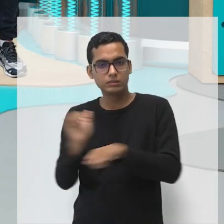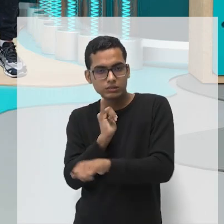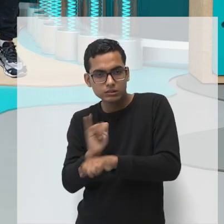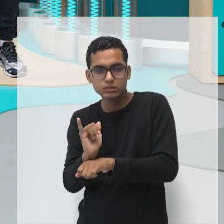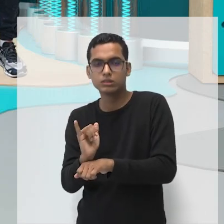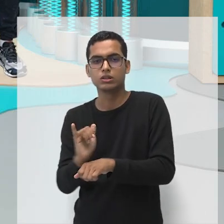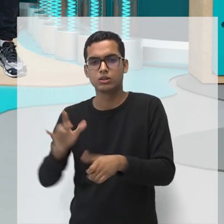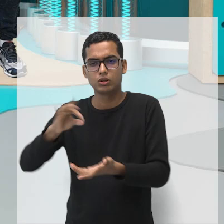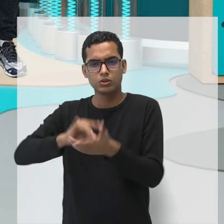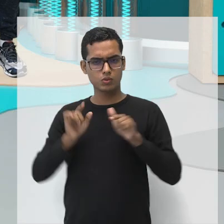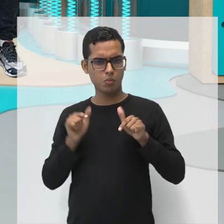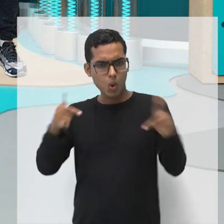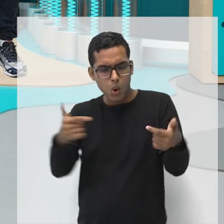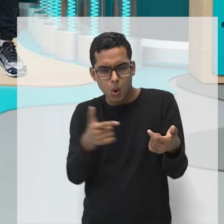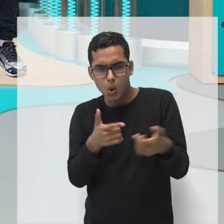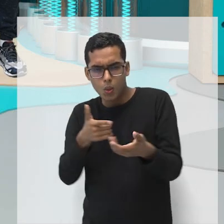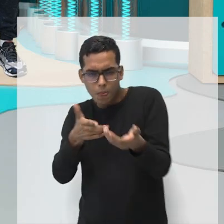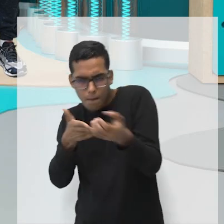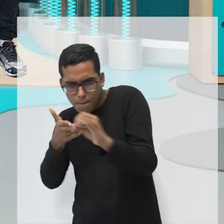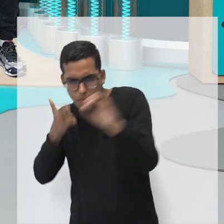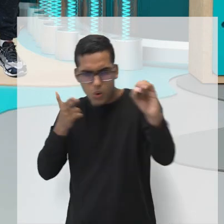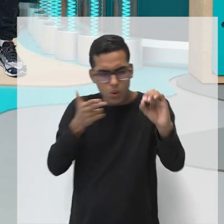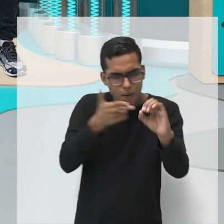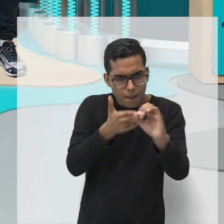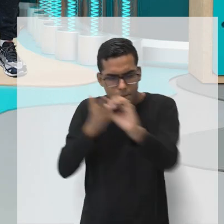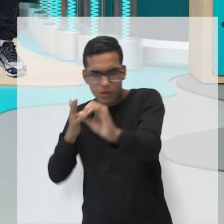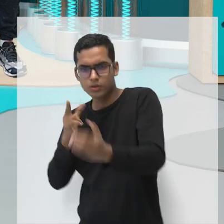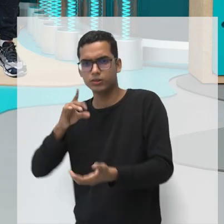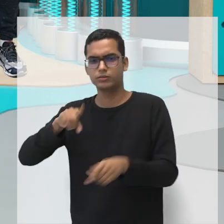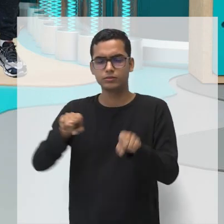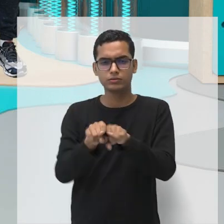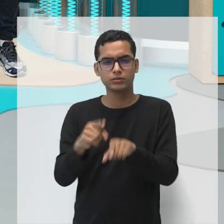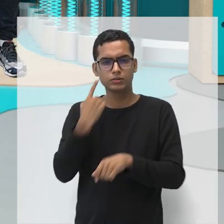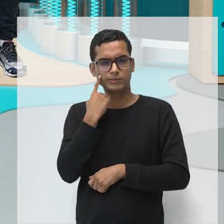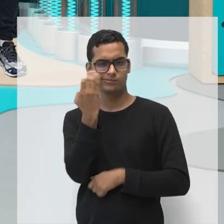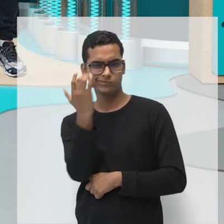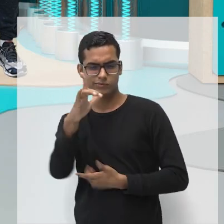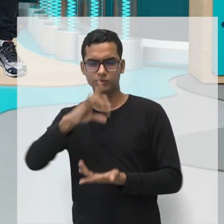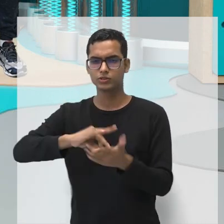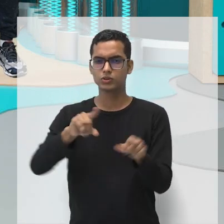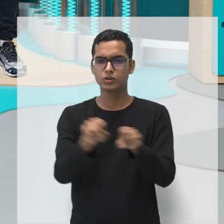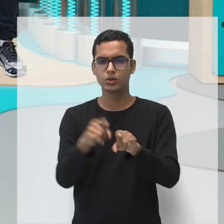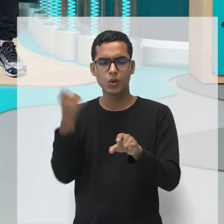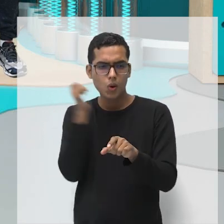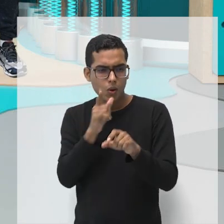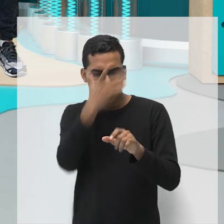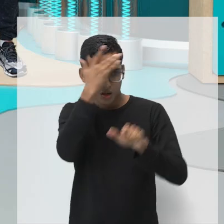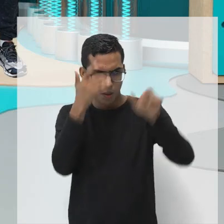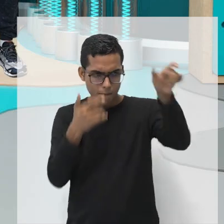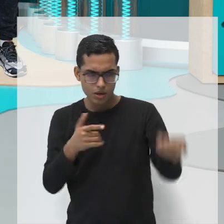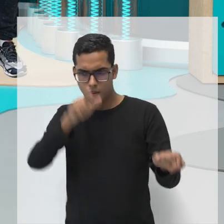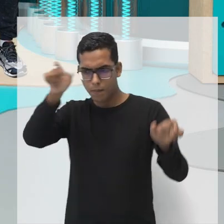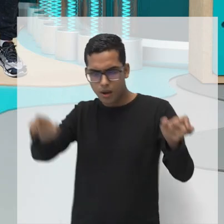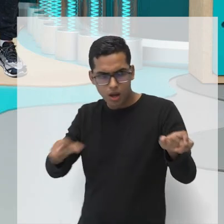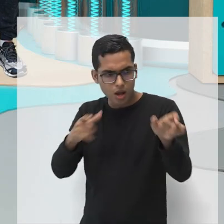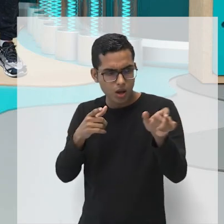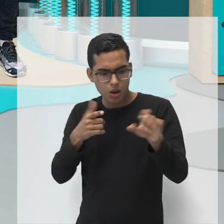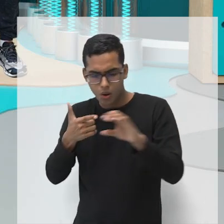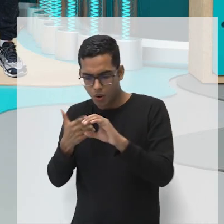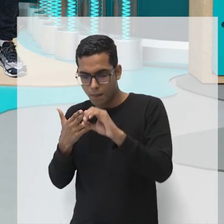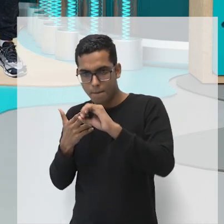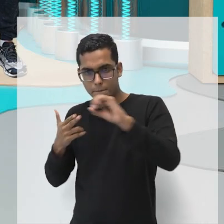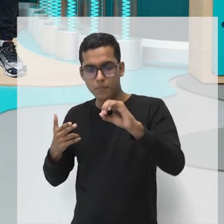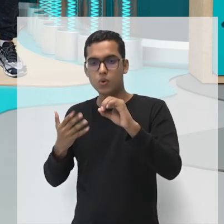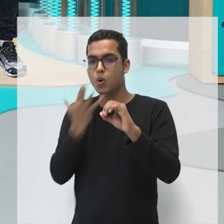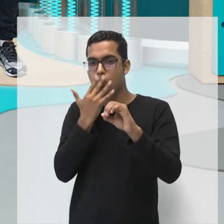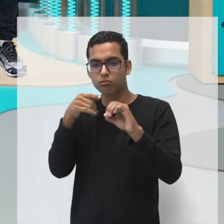e ação, cujo principal objetivo, embora pareça óbvio, é acertar nos adversários a bolinha de tinta,